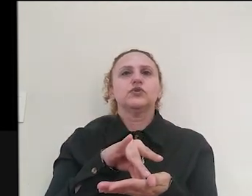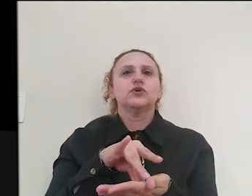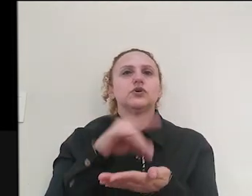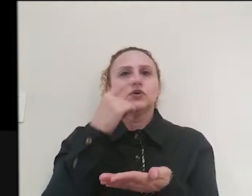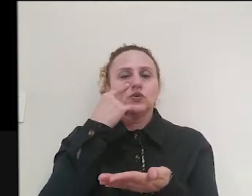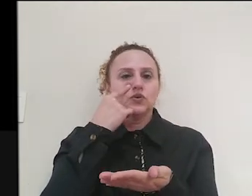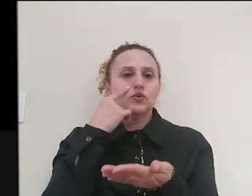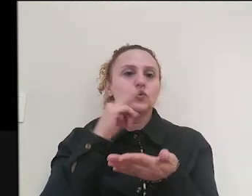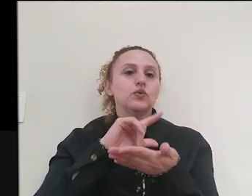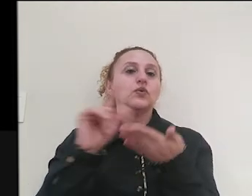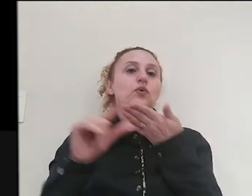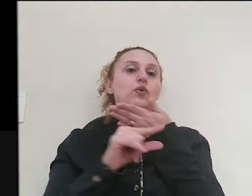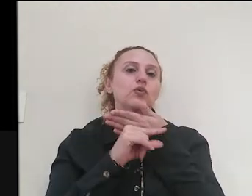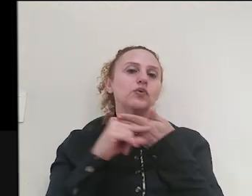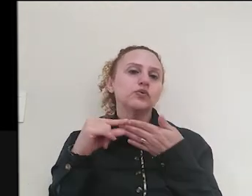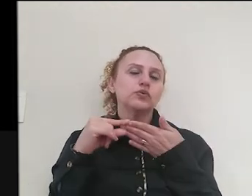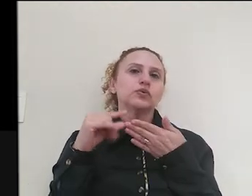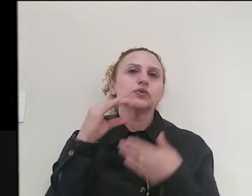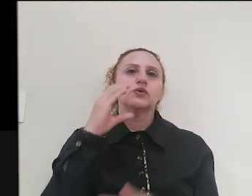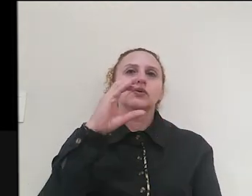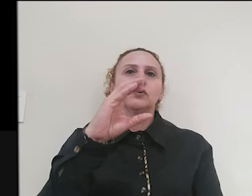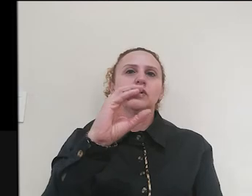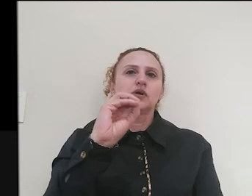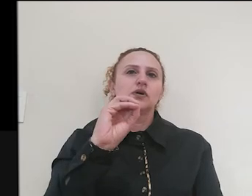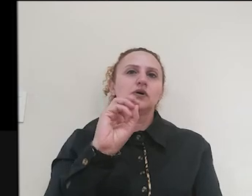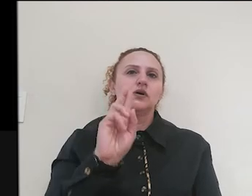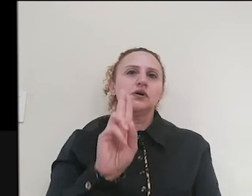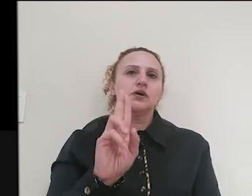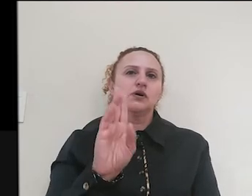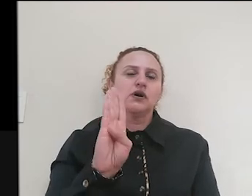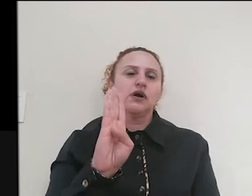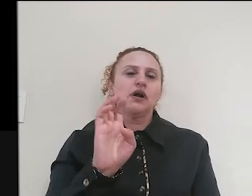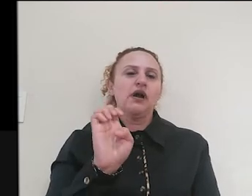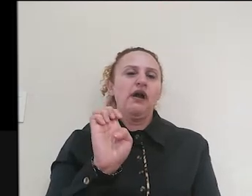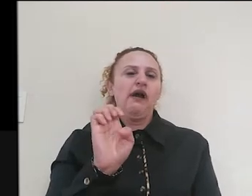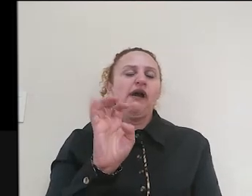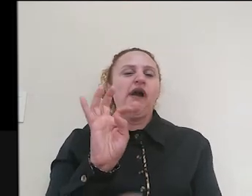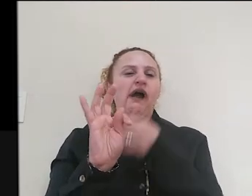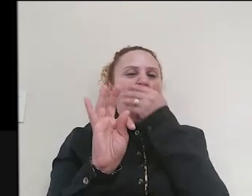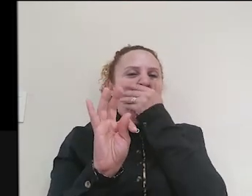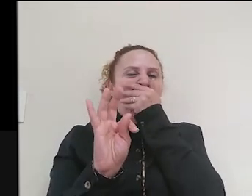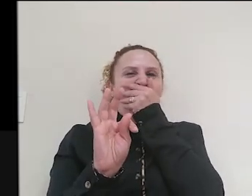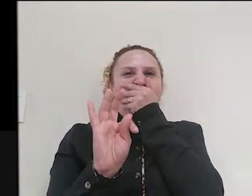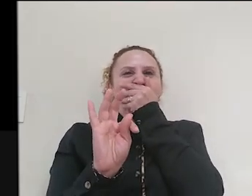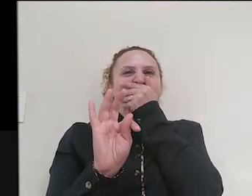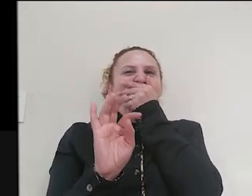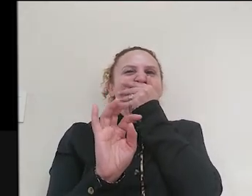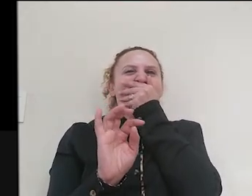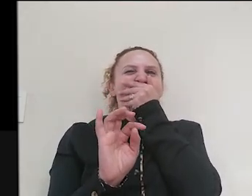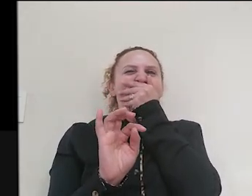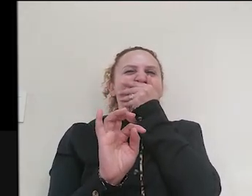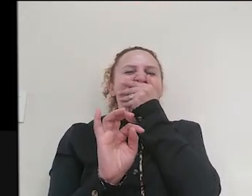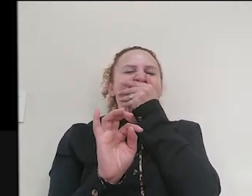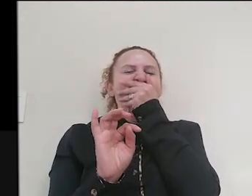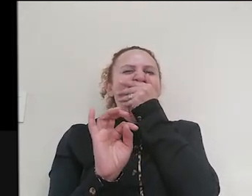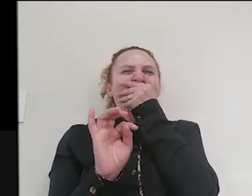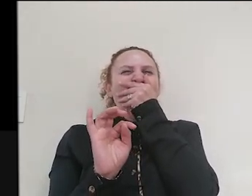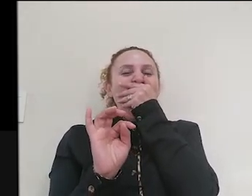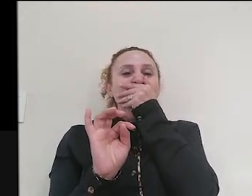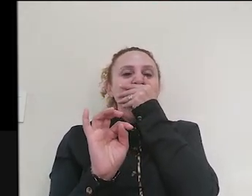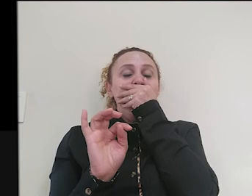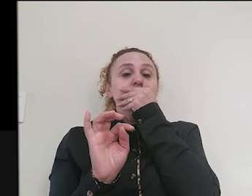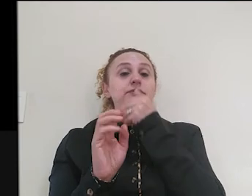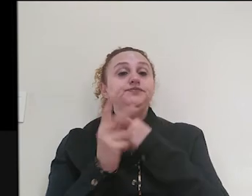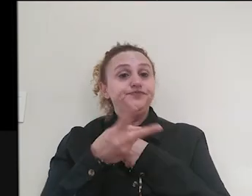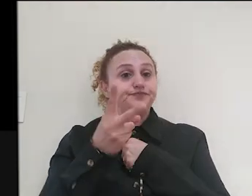tentativa do autor ou do escritor realista de mostrar os bastidores, aquilo que a sociedade não gosta de